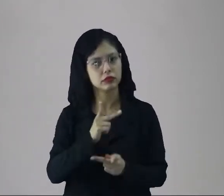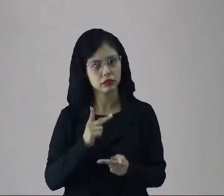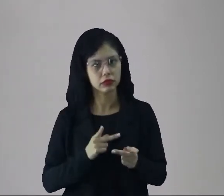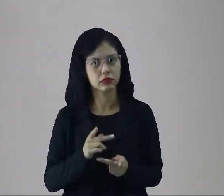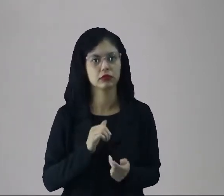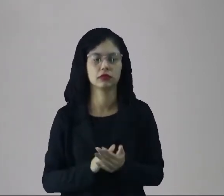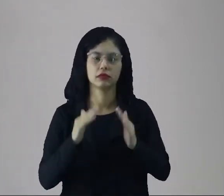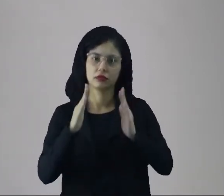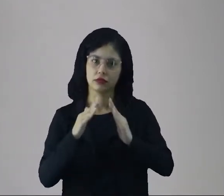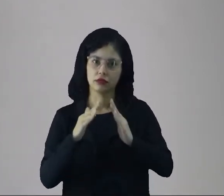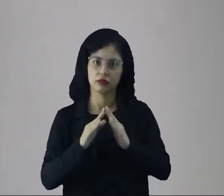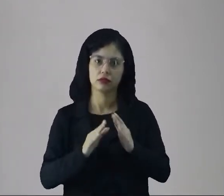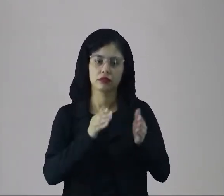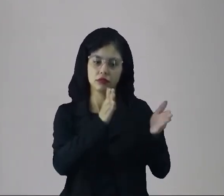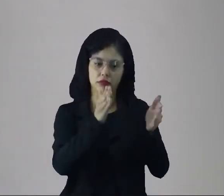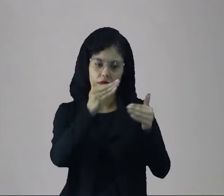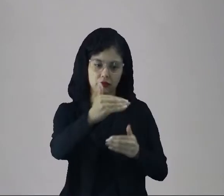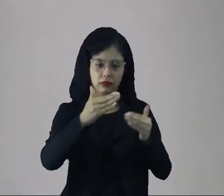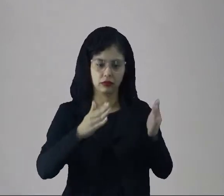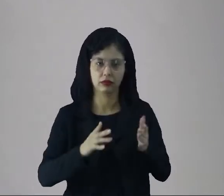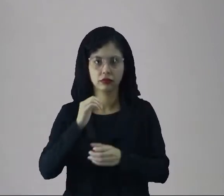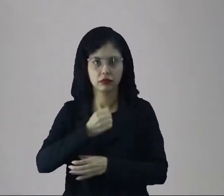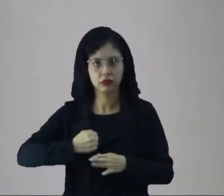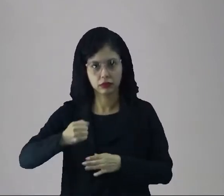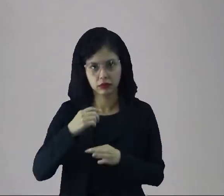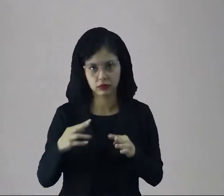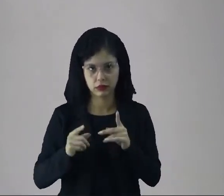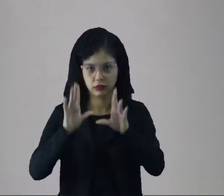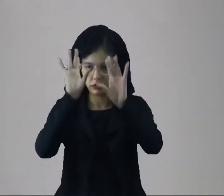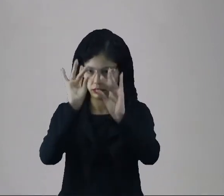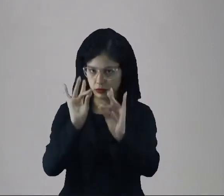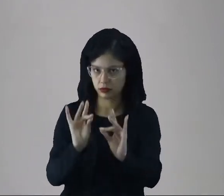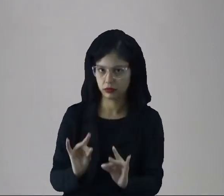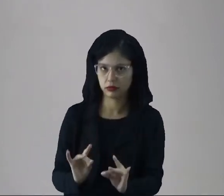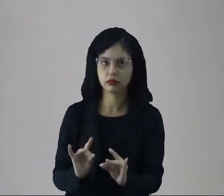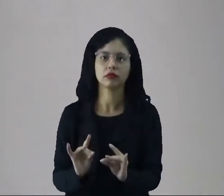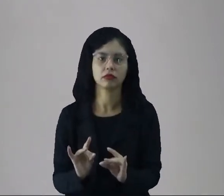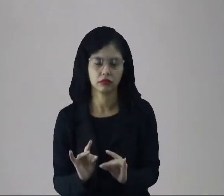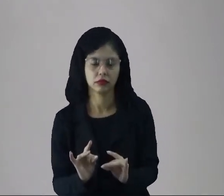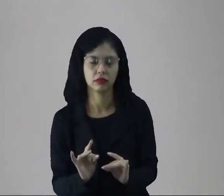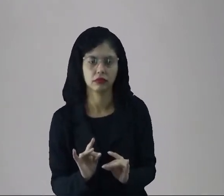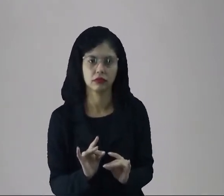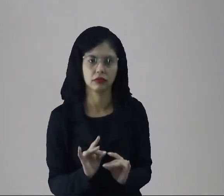casa, você está vendo os compartimentos, o quarto, a cozinha, enfim. Então ela tem essa